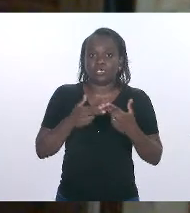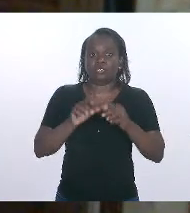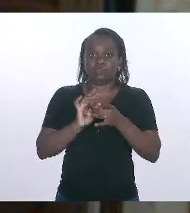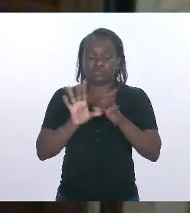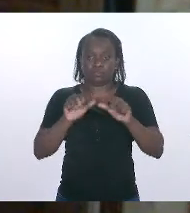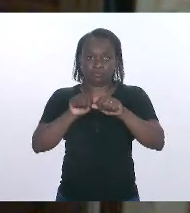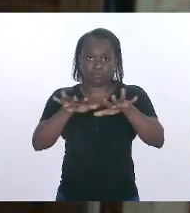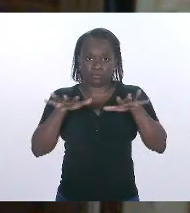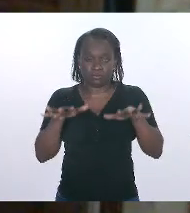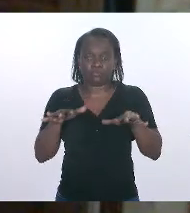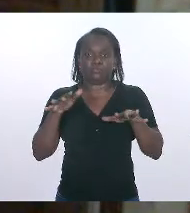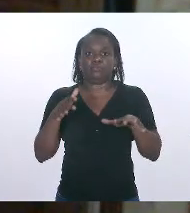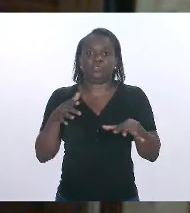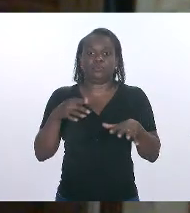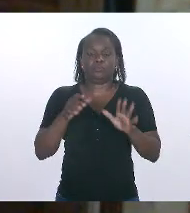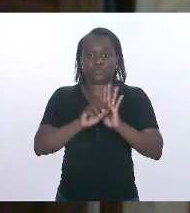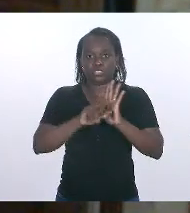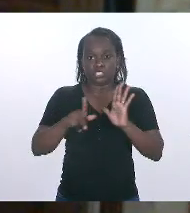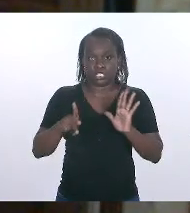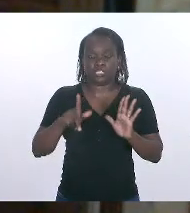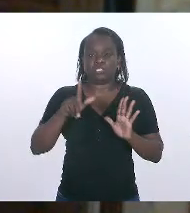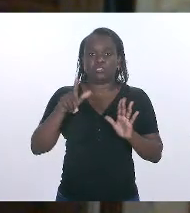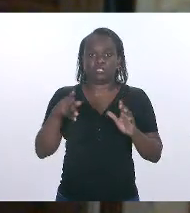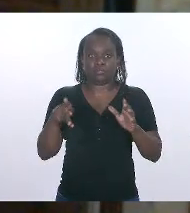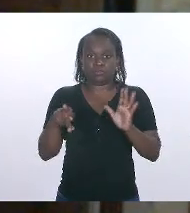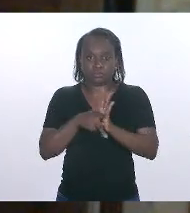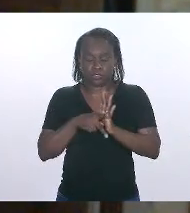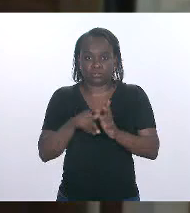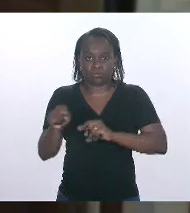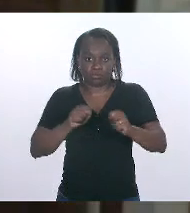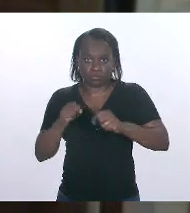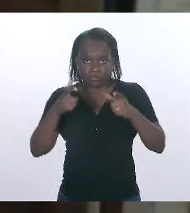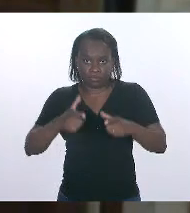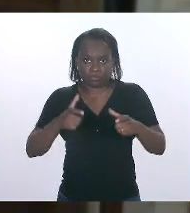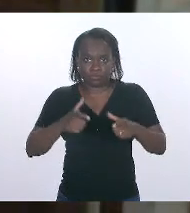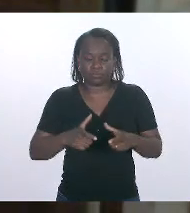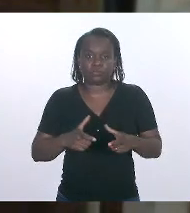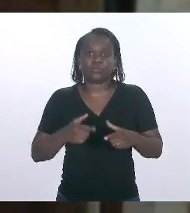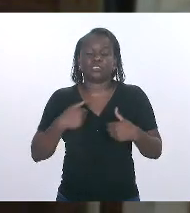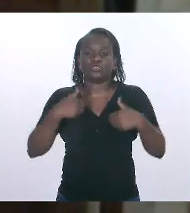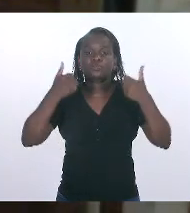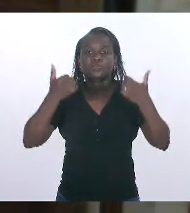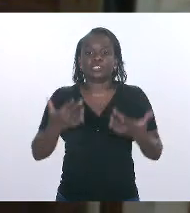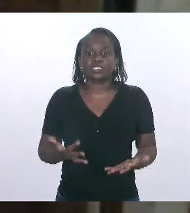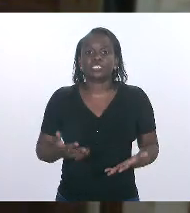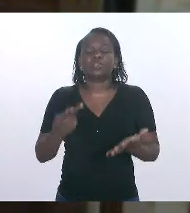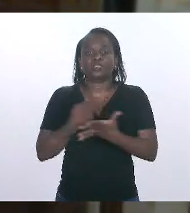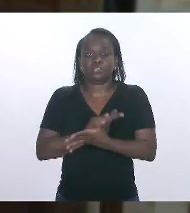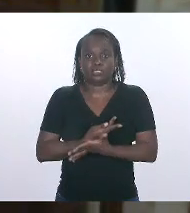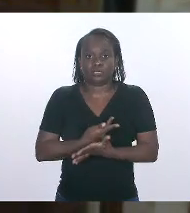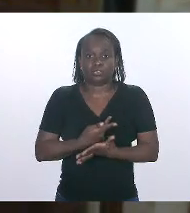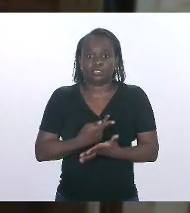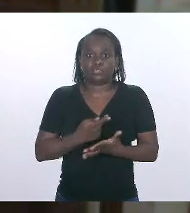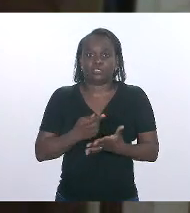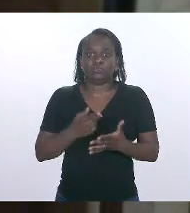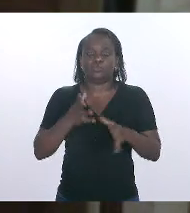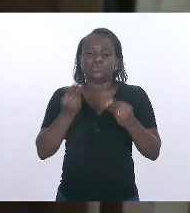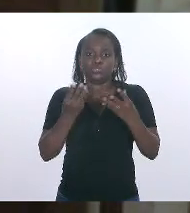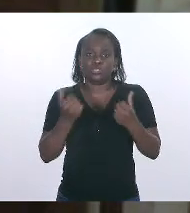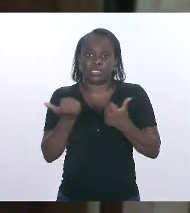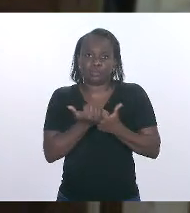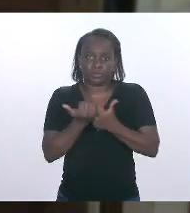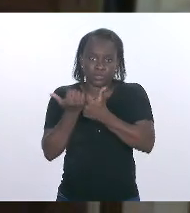pública, sobre o nosso projeto de lei de conteúdo local, disse aqui que houve amplo